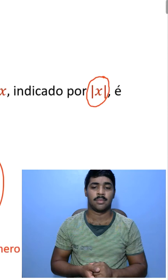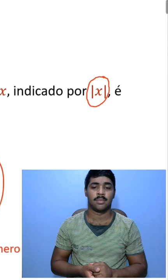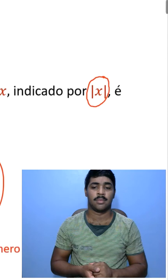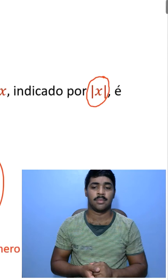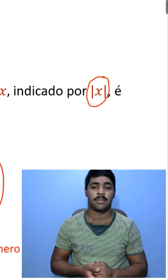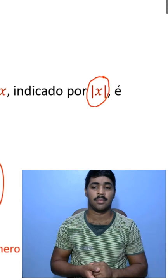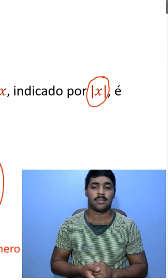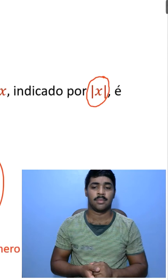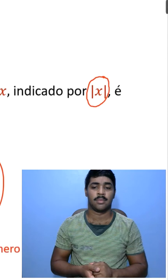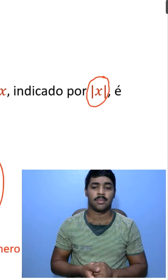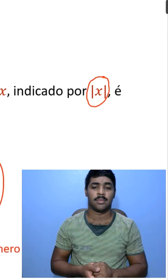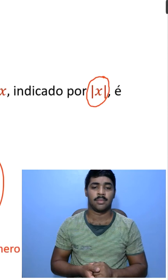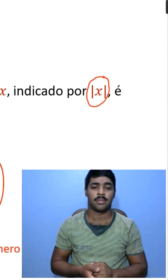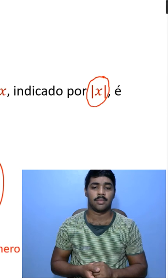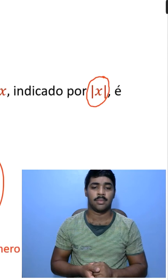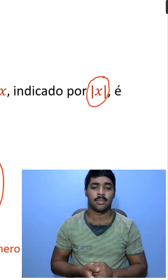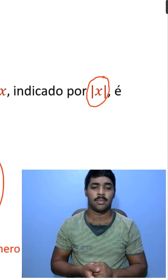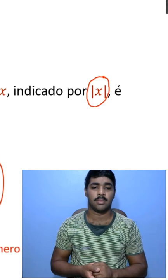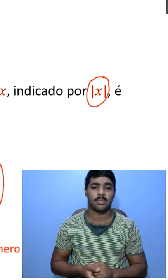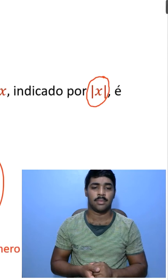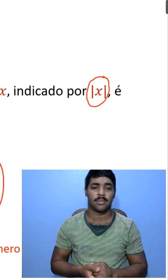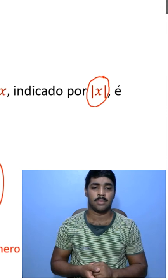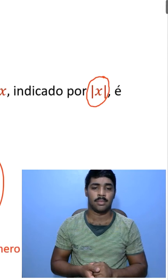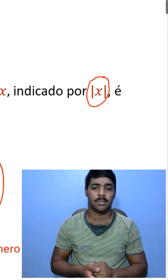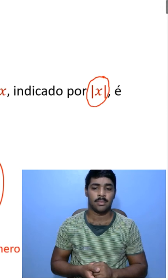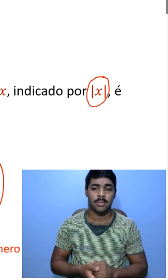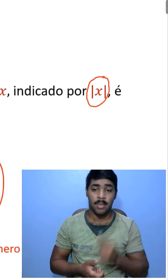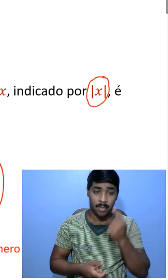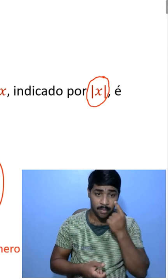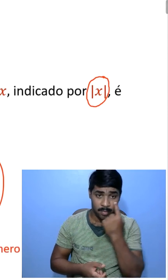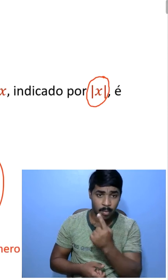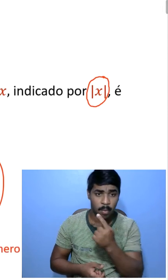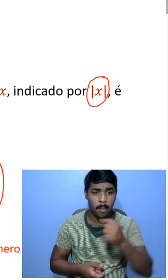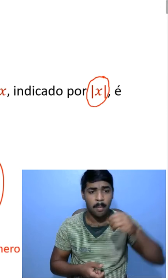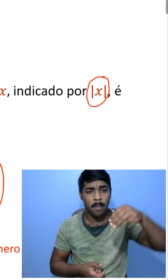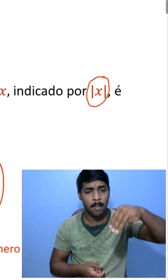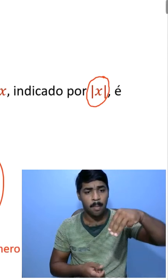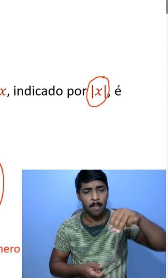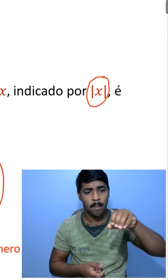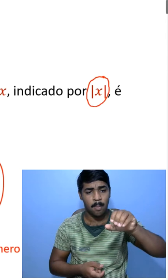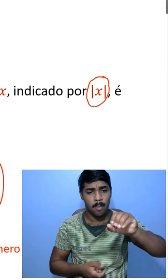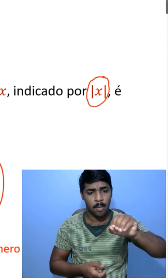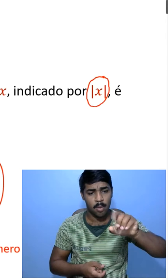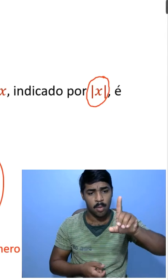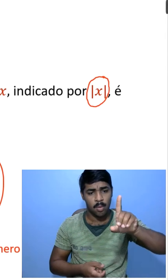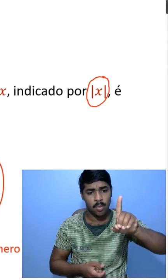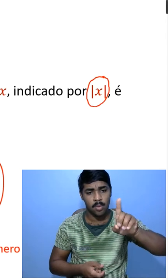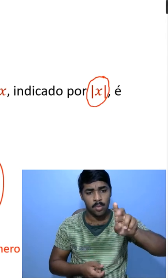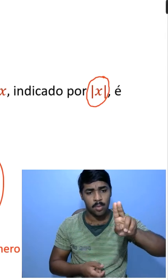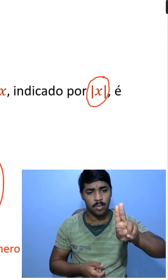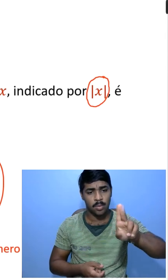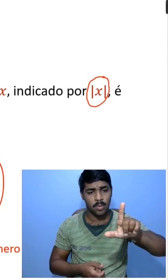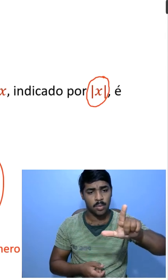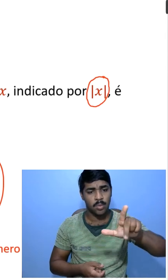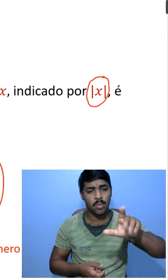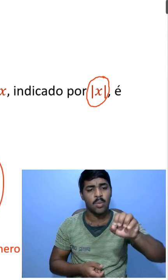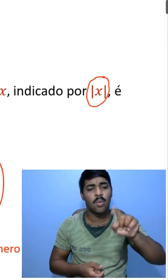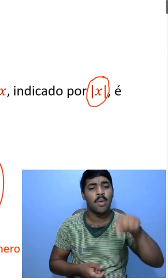Então, por essa definição, o que nós podemos concluir? Que o módulo ele é sempre um número real